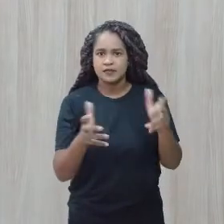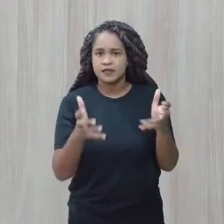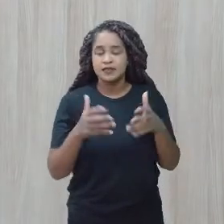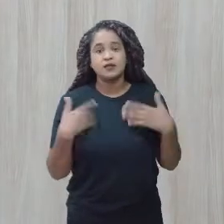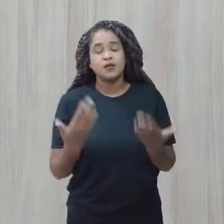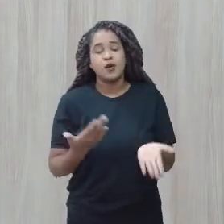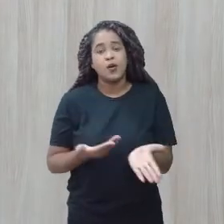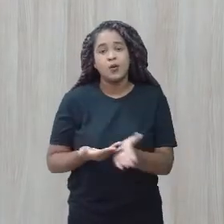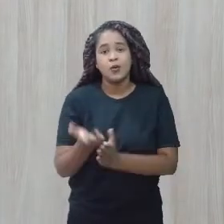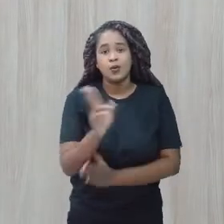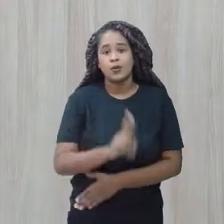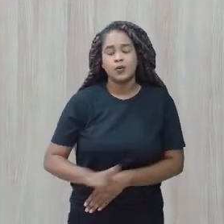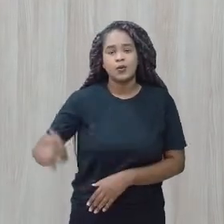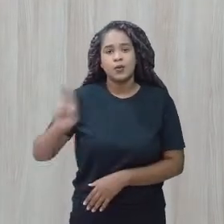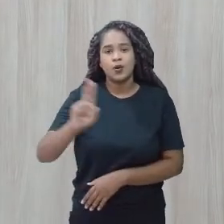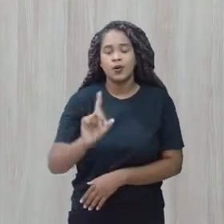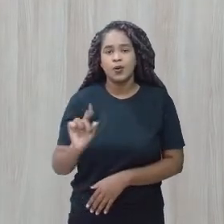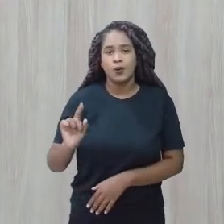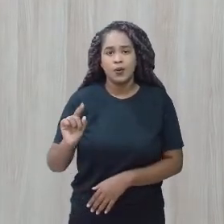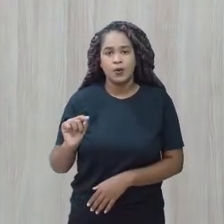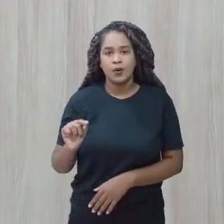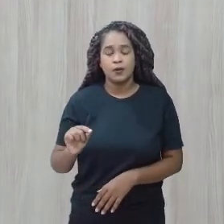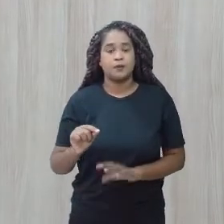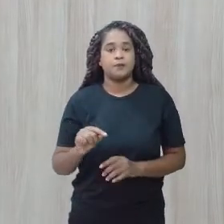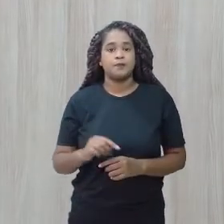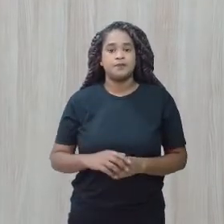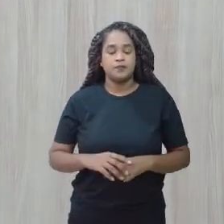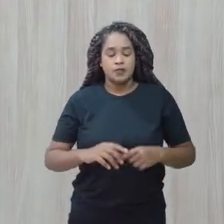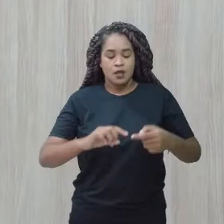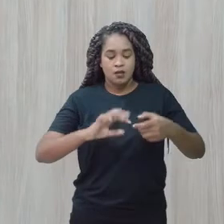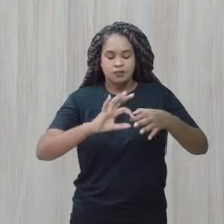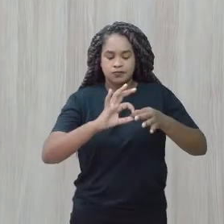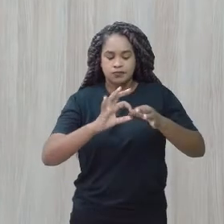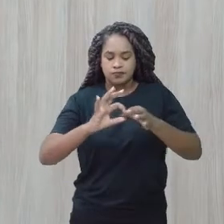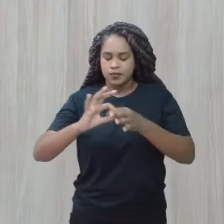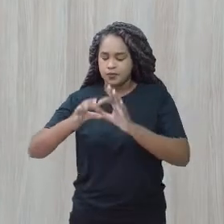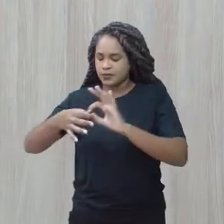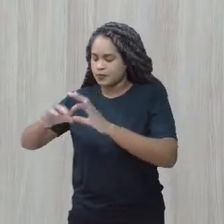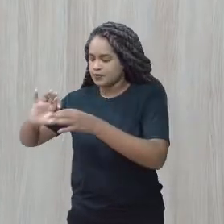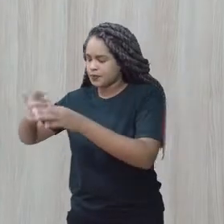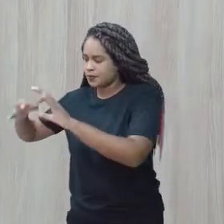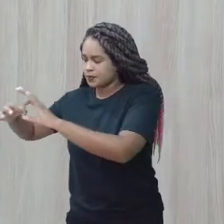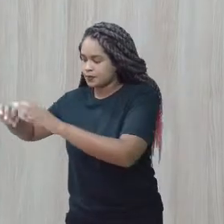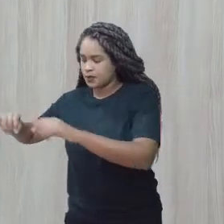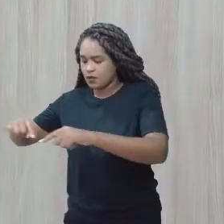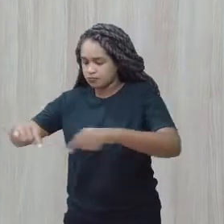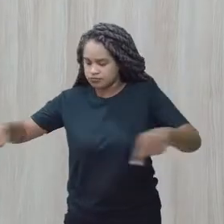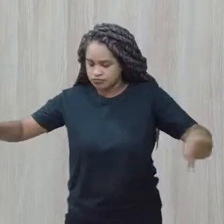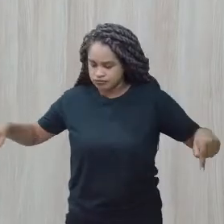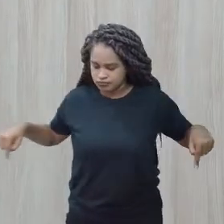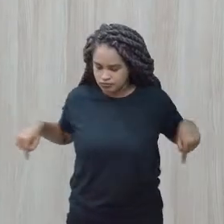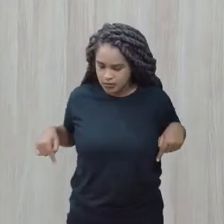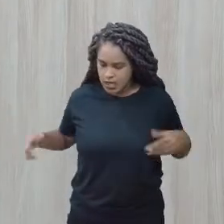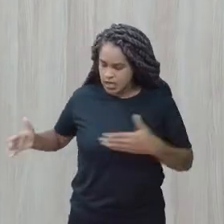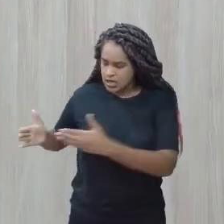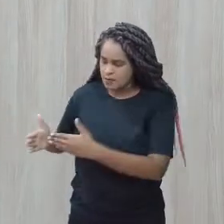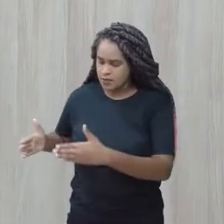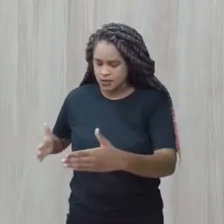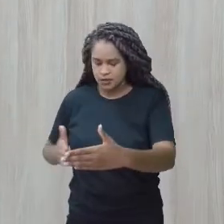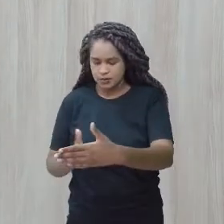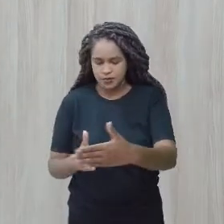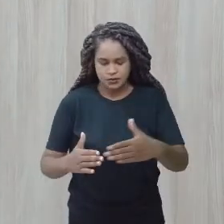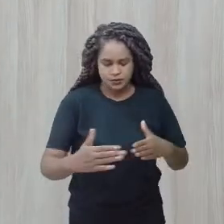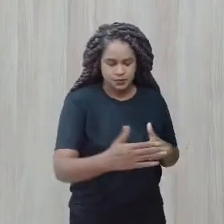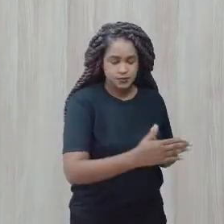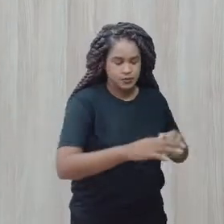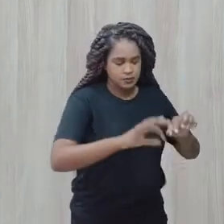de estacionamento, né, que tinham lá no parque, para passar o tempo, digamos assim, enquanto esperava a vez. E aí eles começaram a gostar de se equilibrar